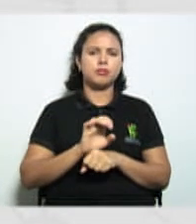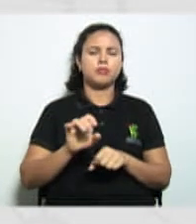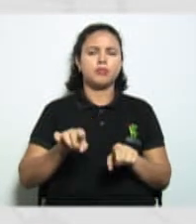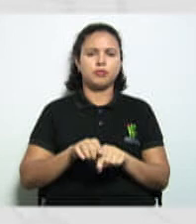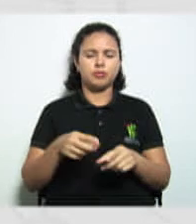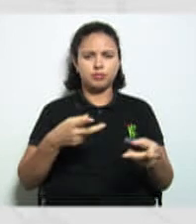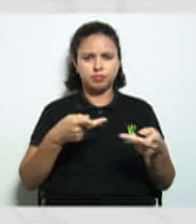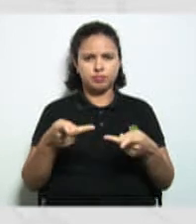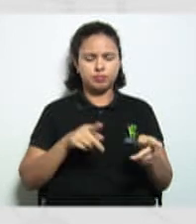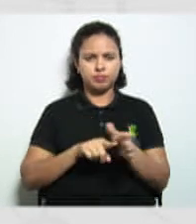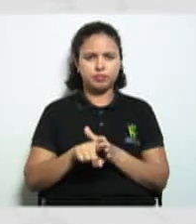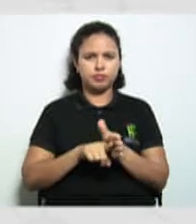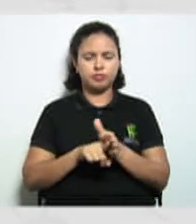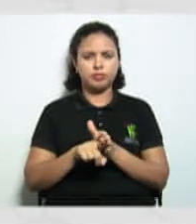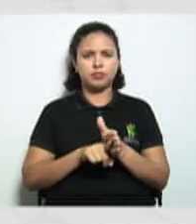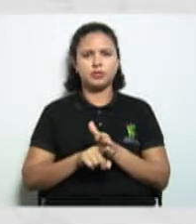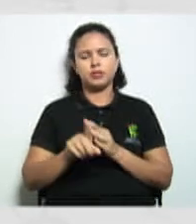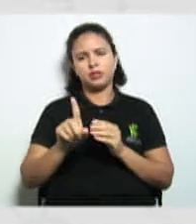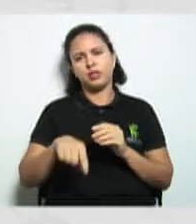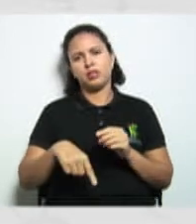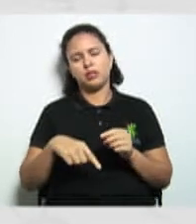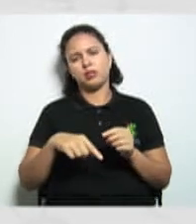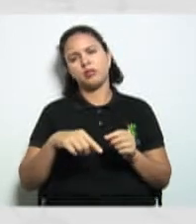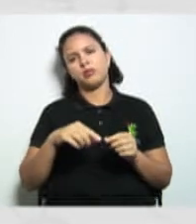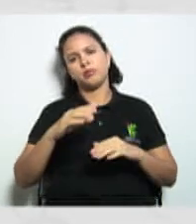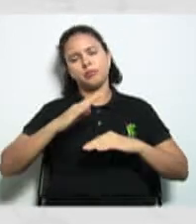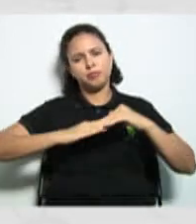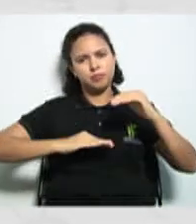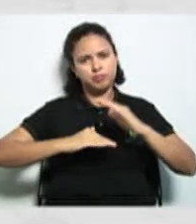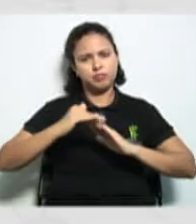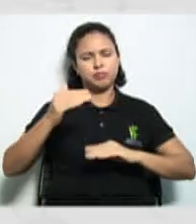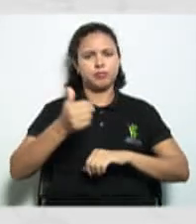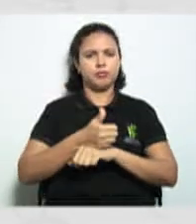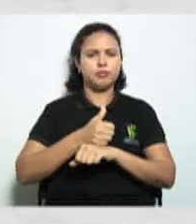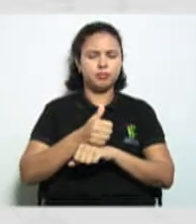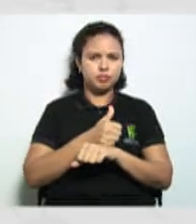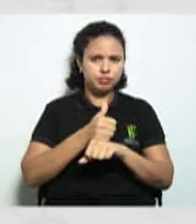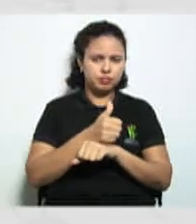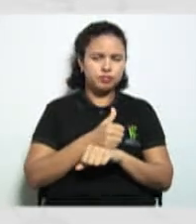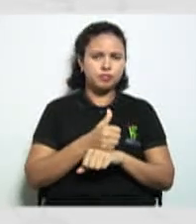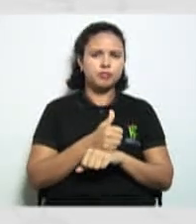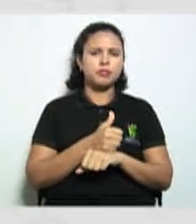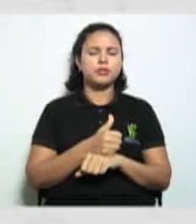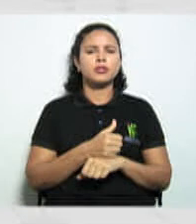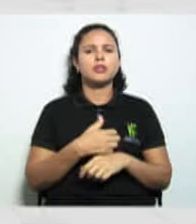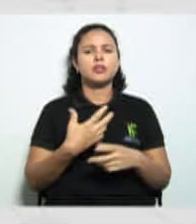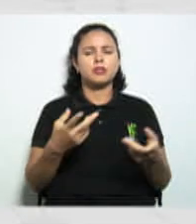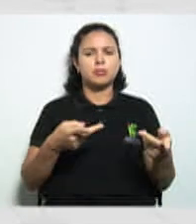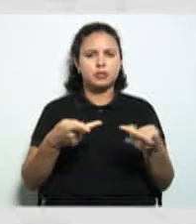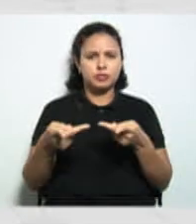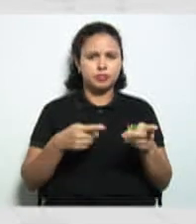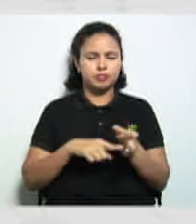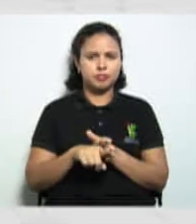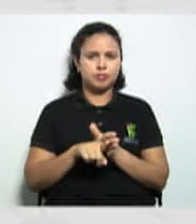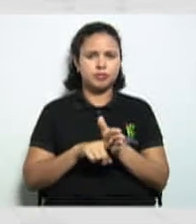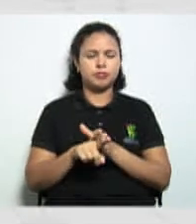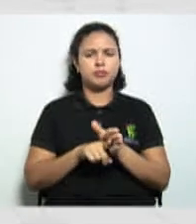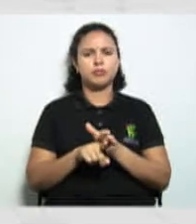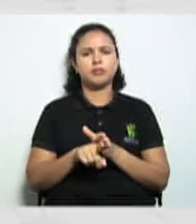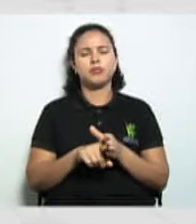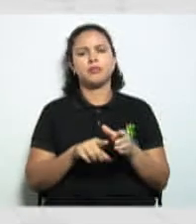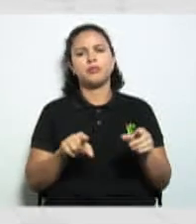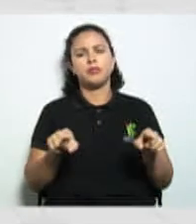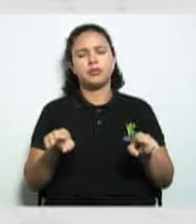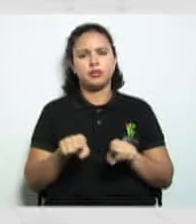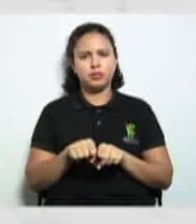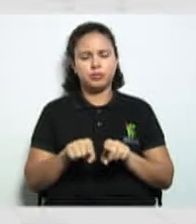de pesquisa como possibilidade de prática profissional. E nós vimos que o projeto de pesquisa, ele te dá, assim como o